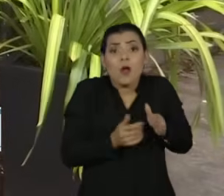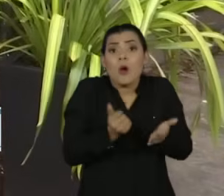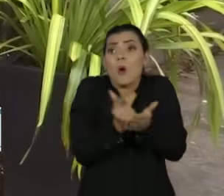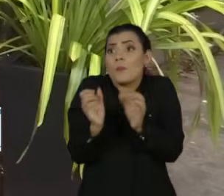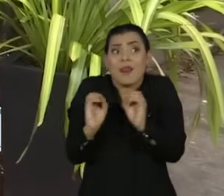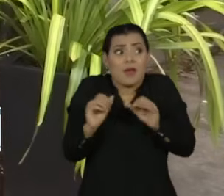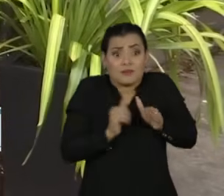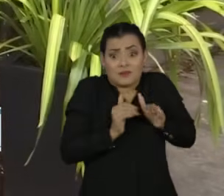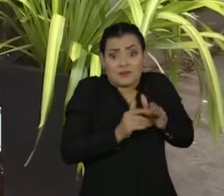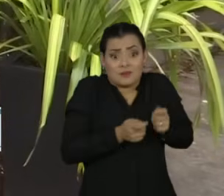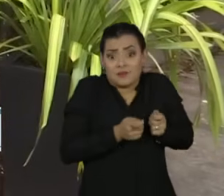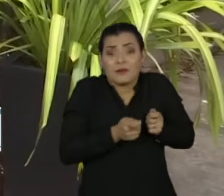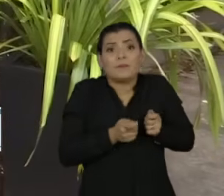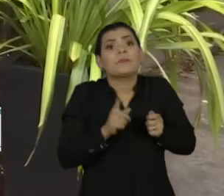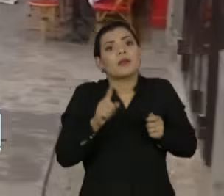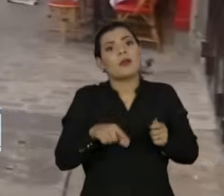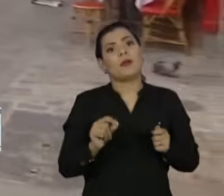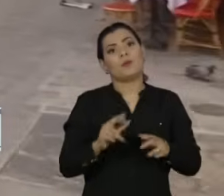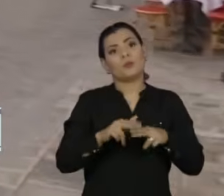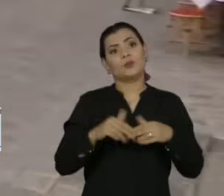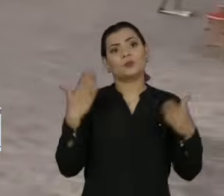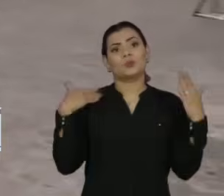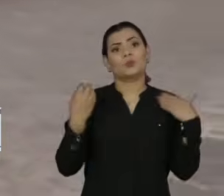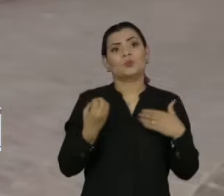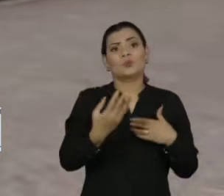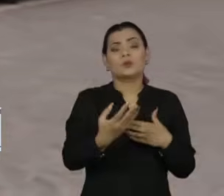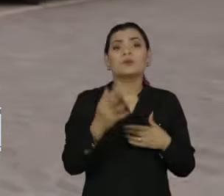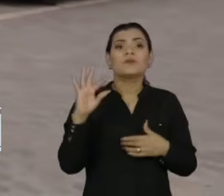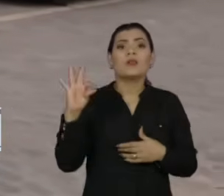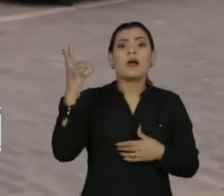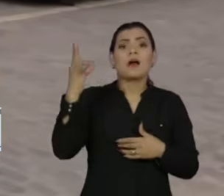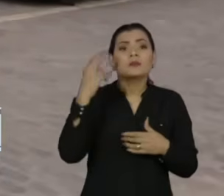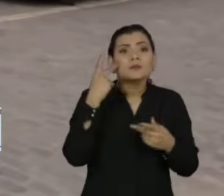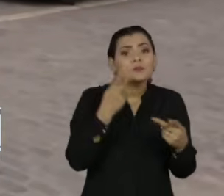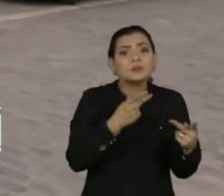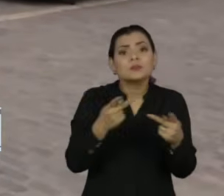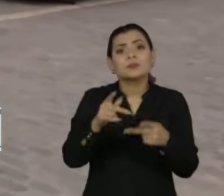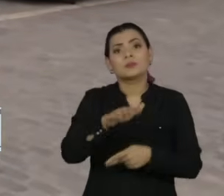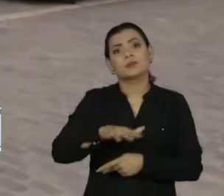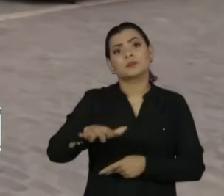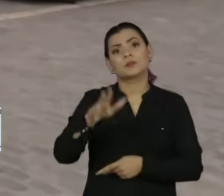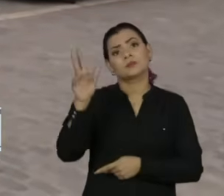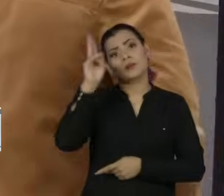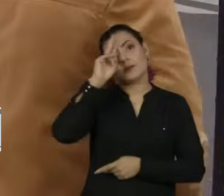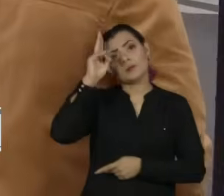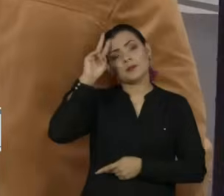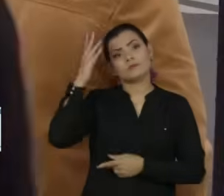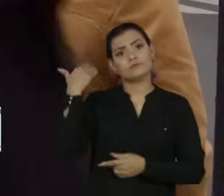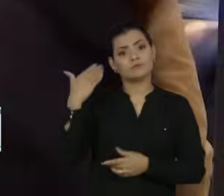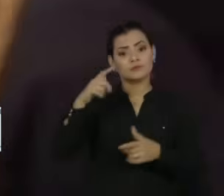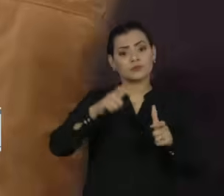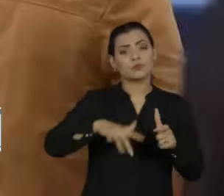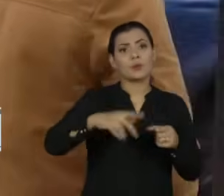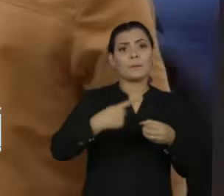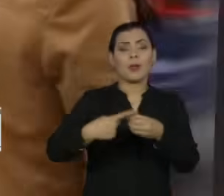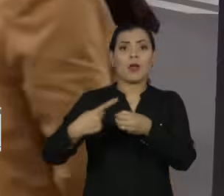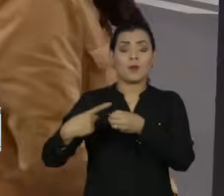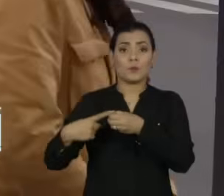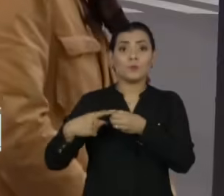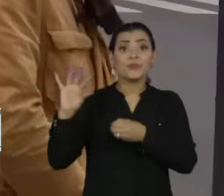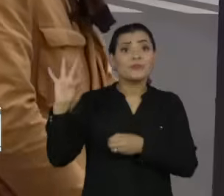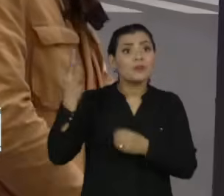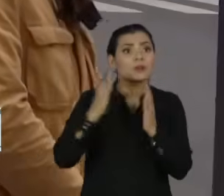muito, referindo-se aos poucos turistas franceses que ainda visitam o bairro histórico. O governo da França alertou